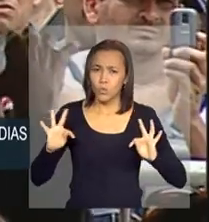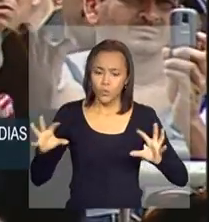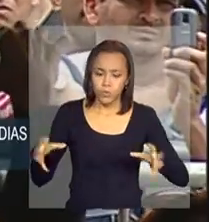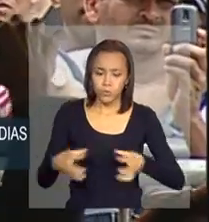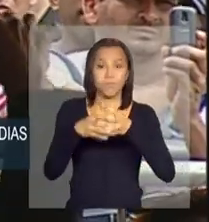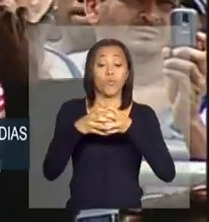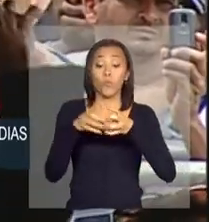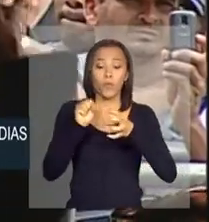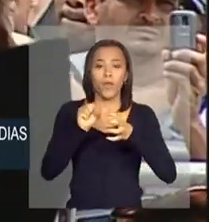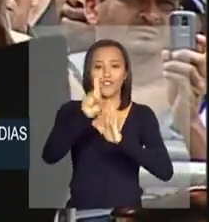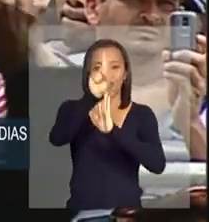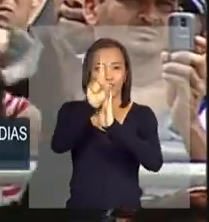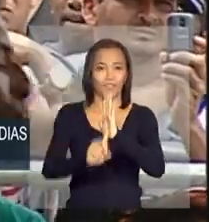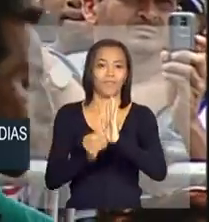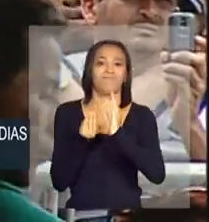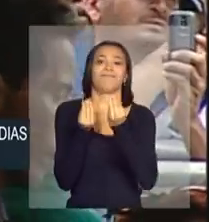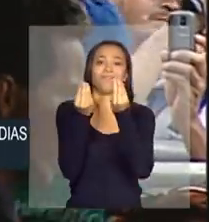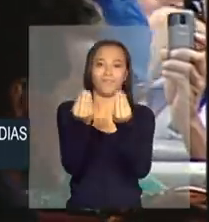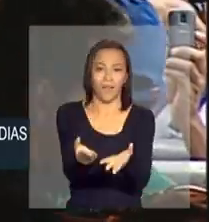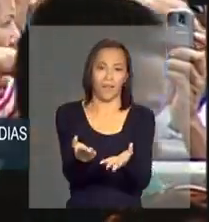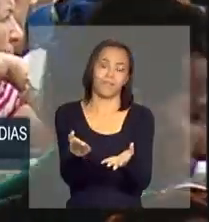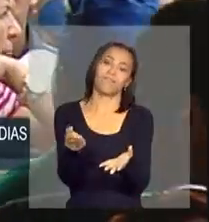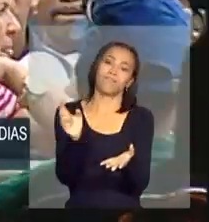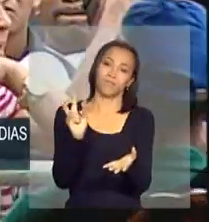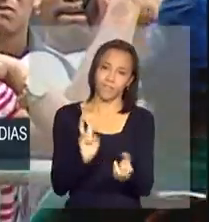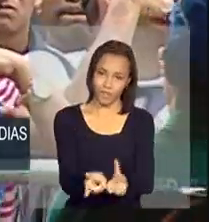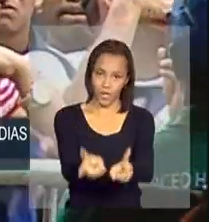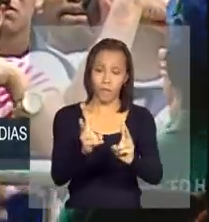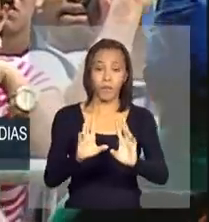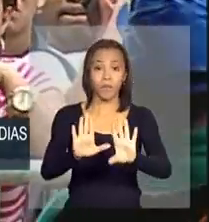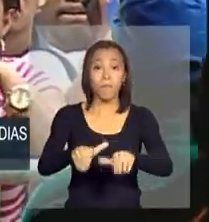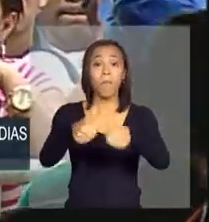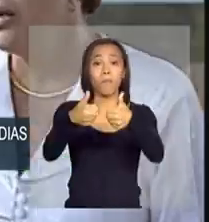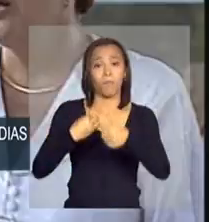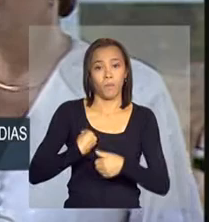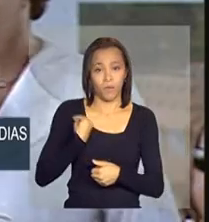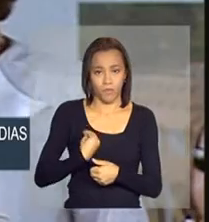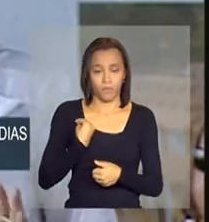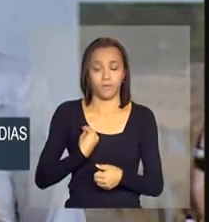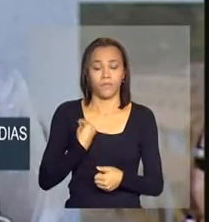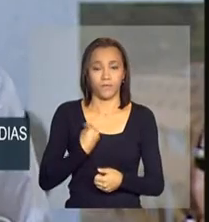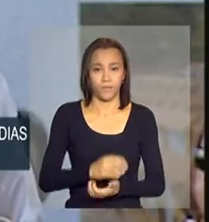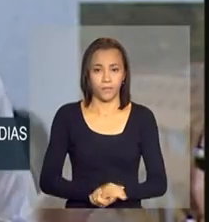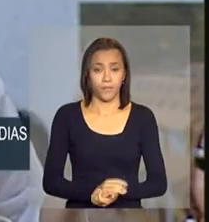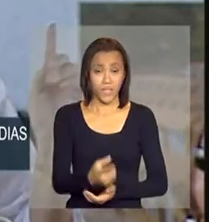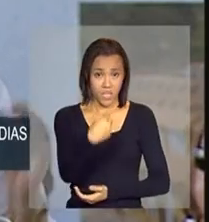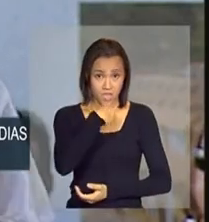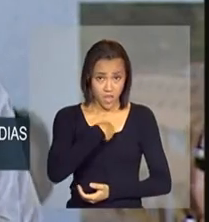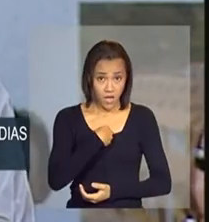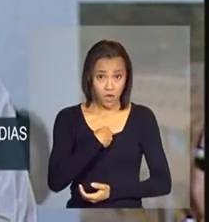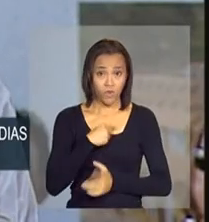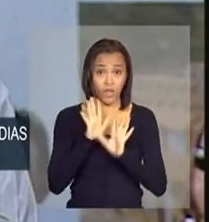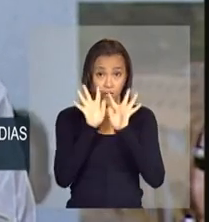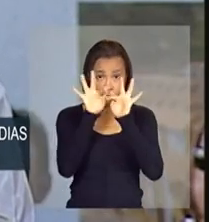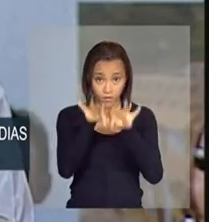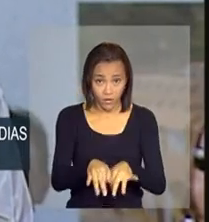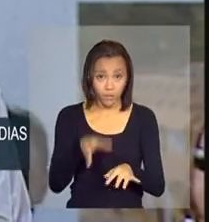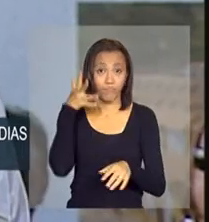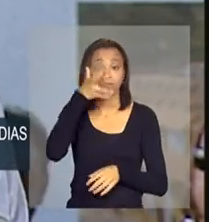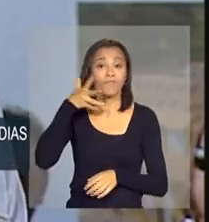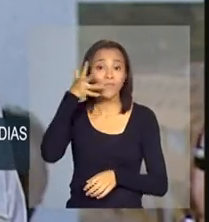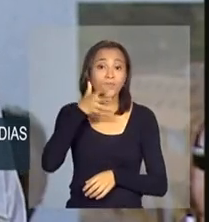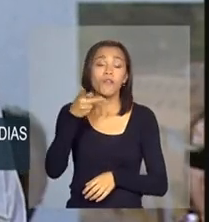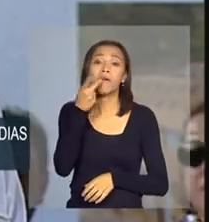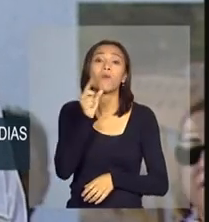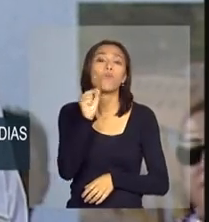direitos eles proporcionam em cada vez uma vida melhor Oi e eu queria encerrar dizendo